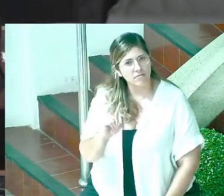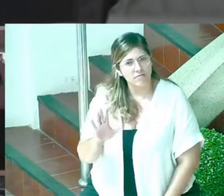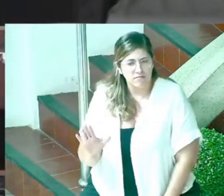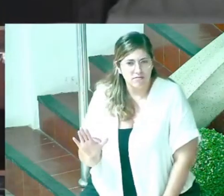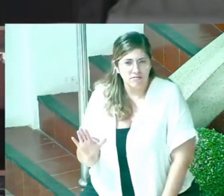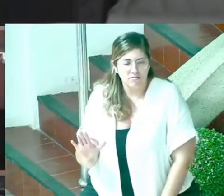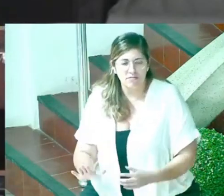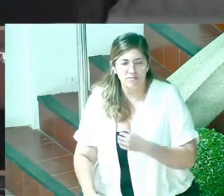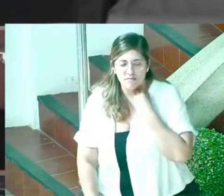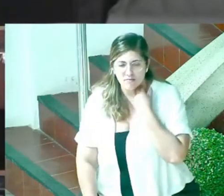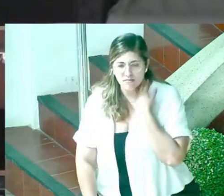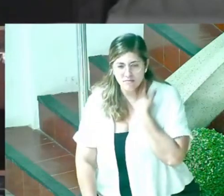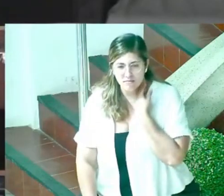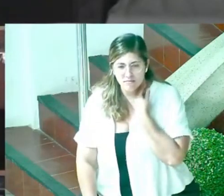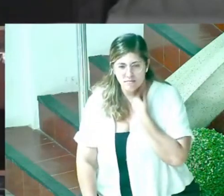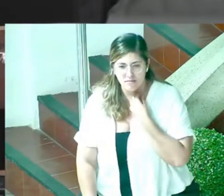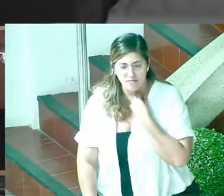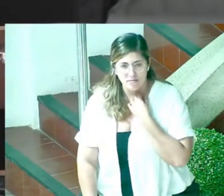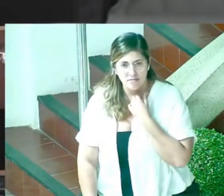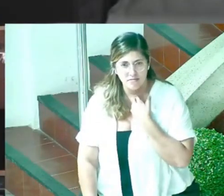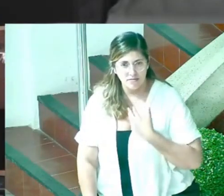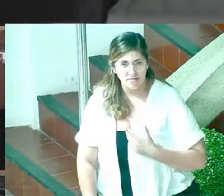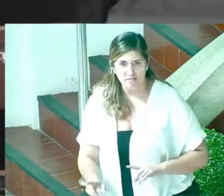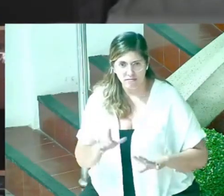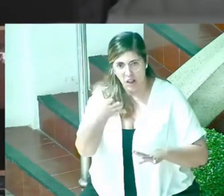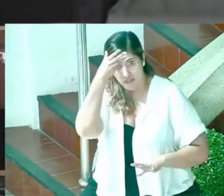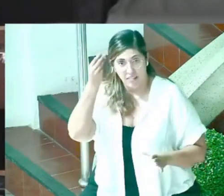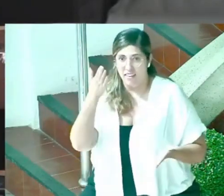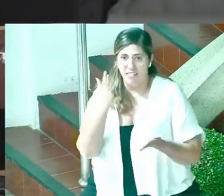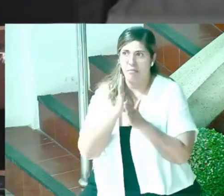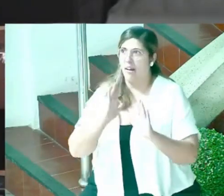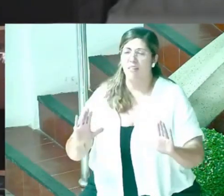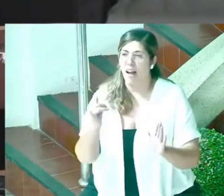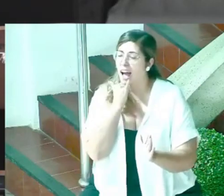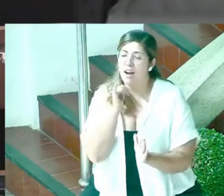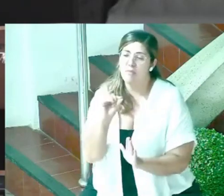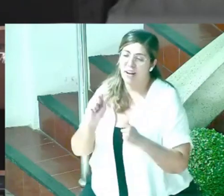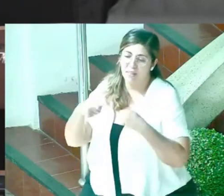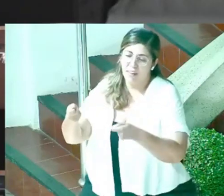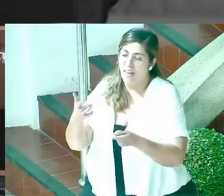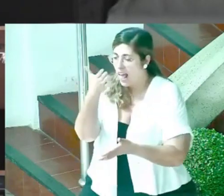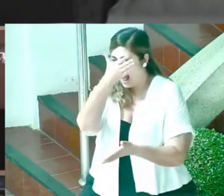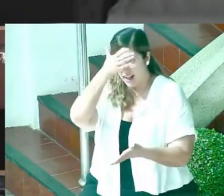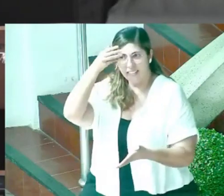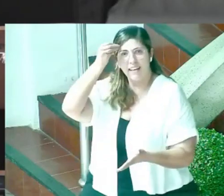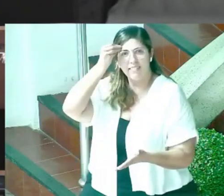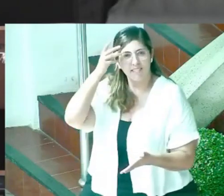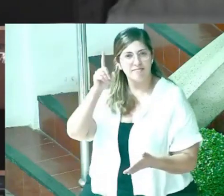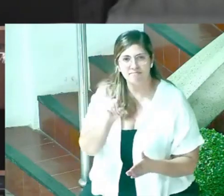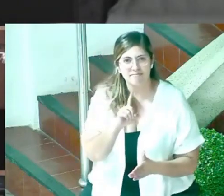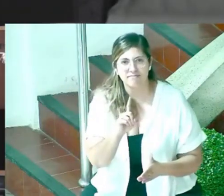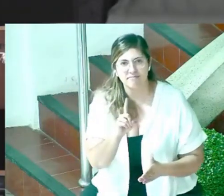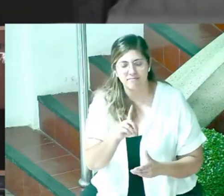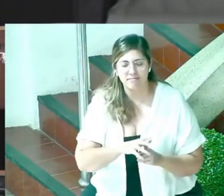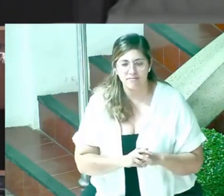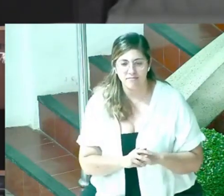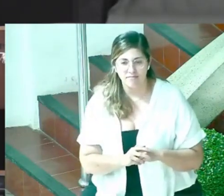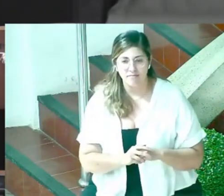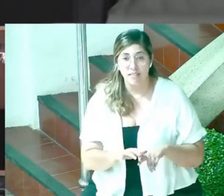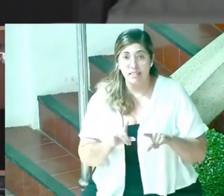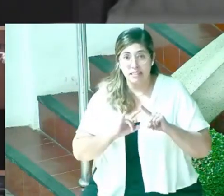pelas nossas transgressões. Ele trouxe para si o prejuízo e ele